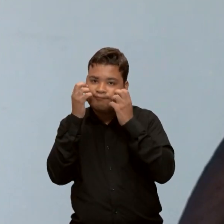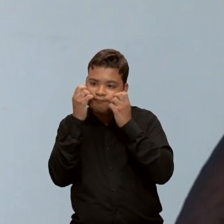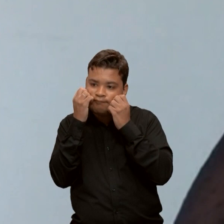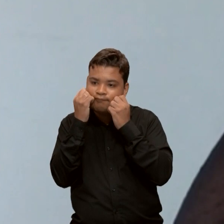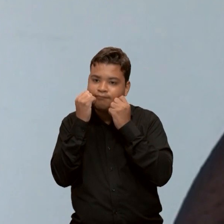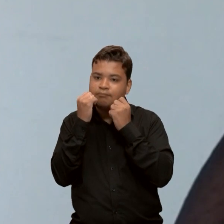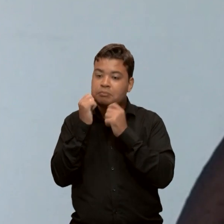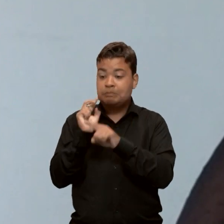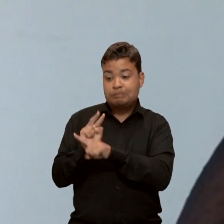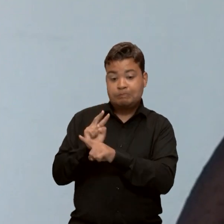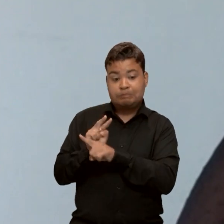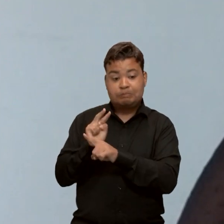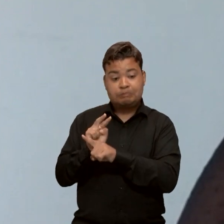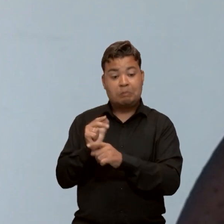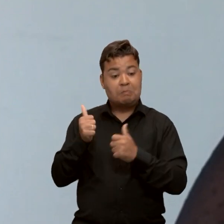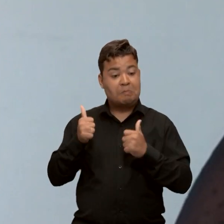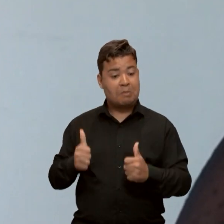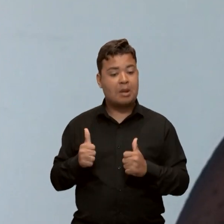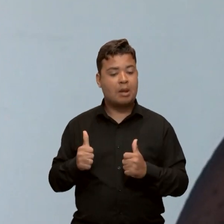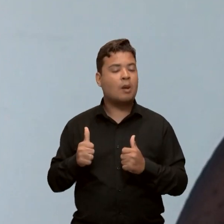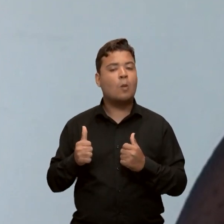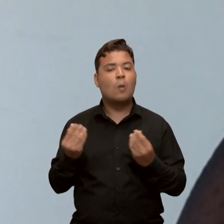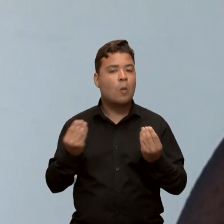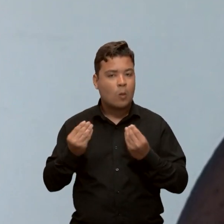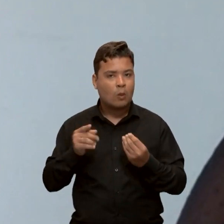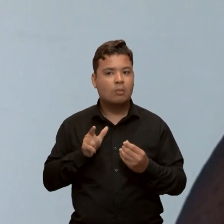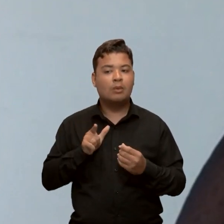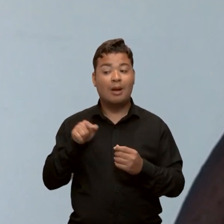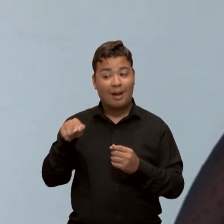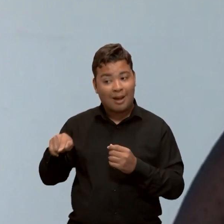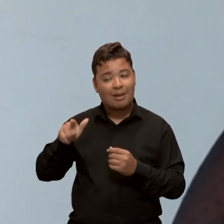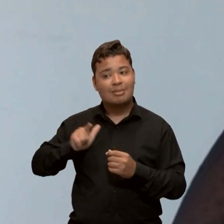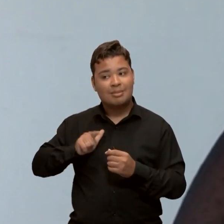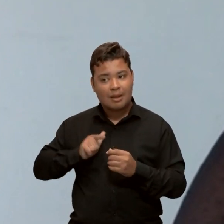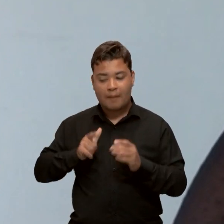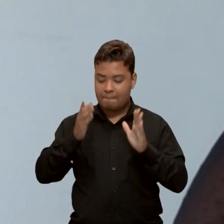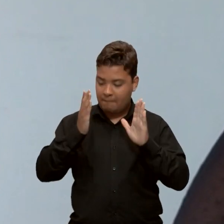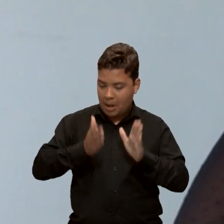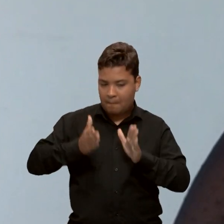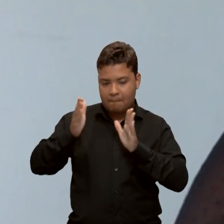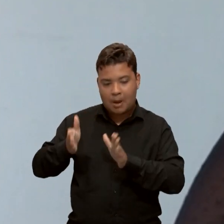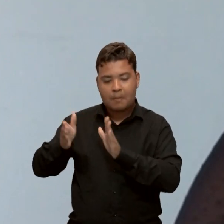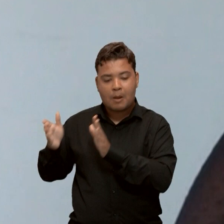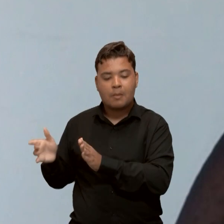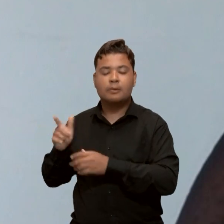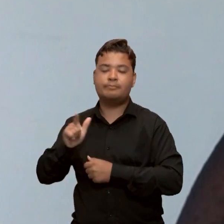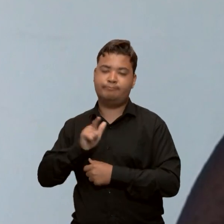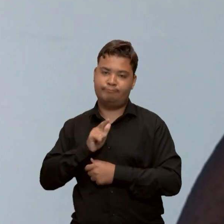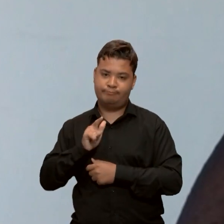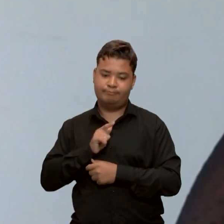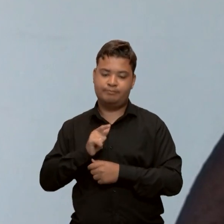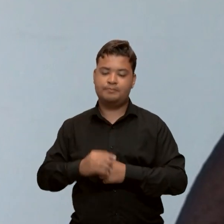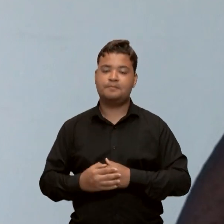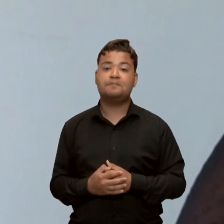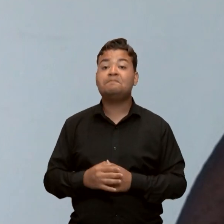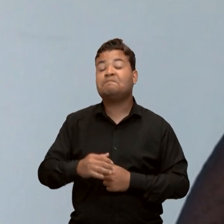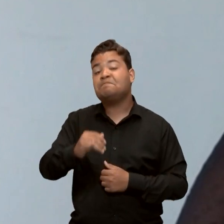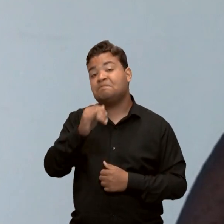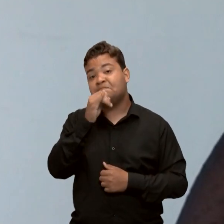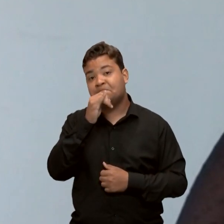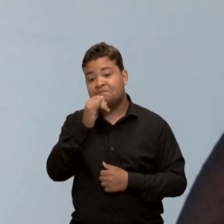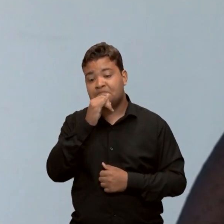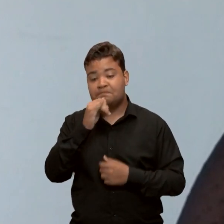esse envelhecimento bem-sucedido, existem alguns pilares, né? E que ele vai passar, um desses